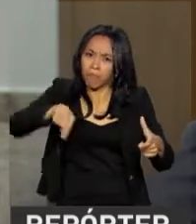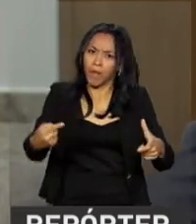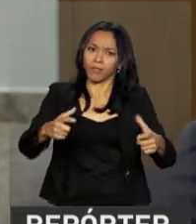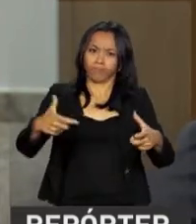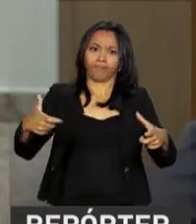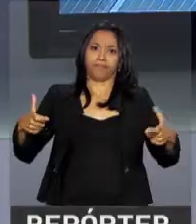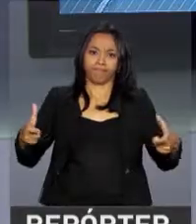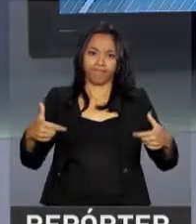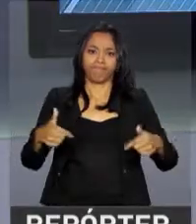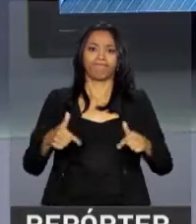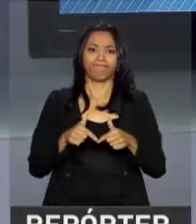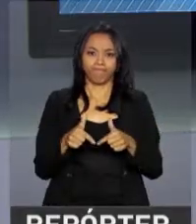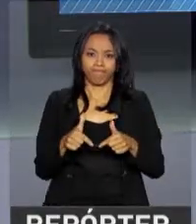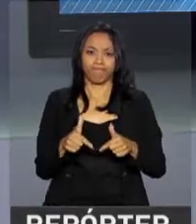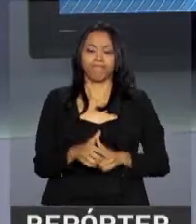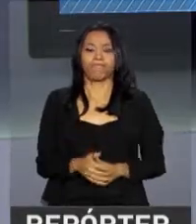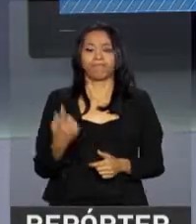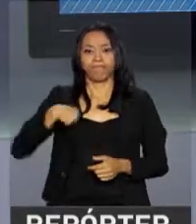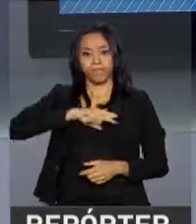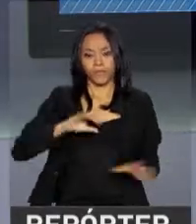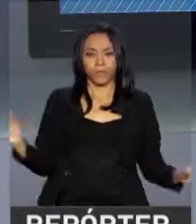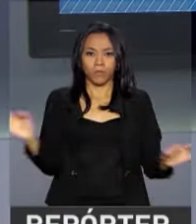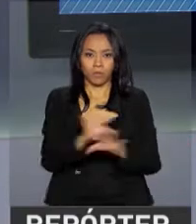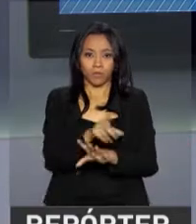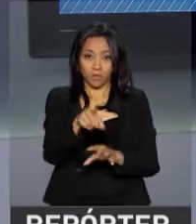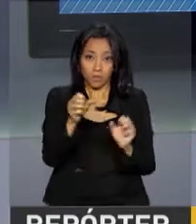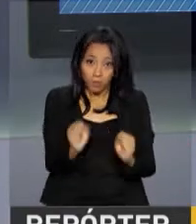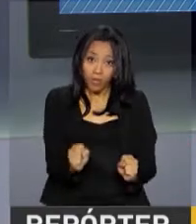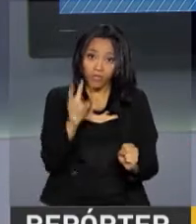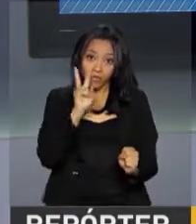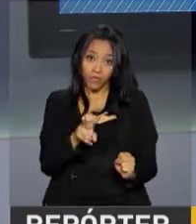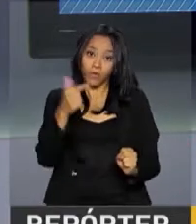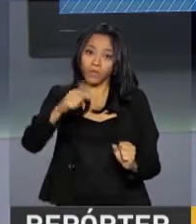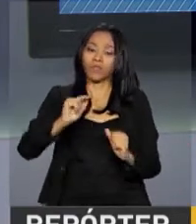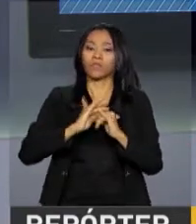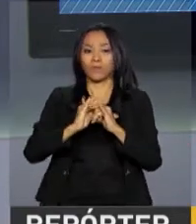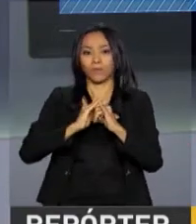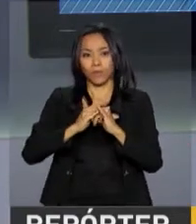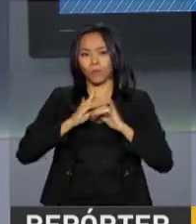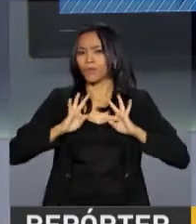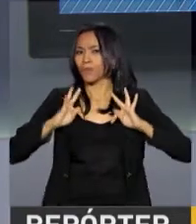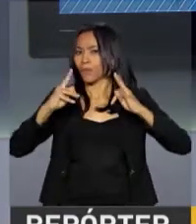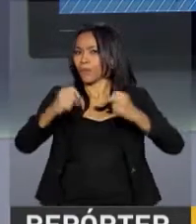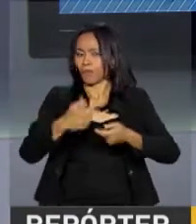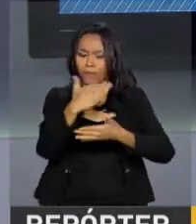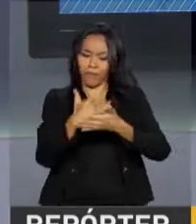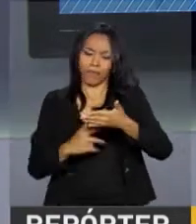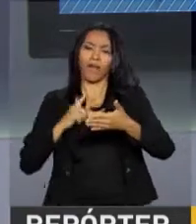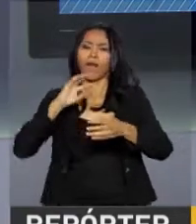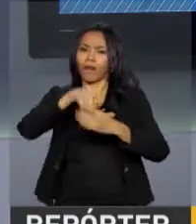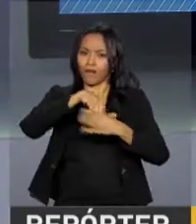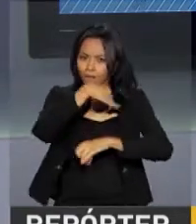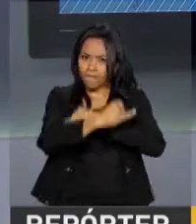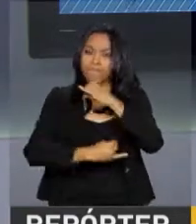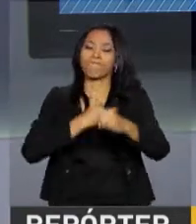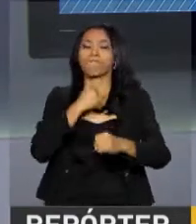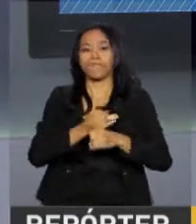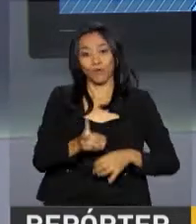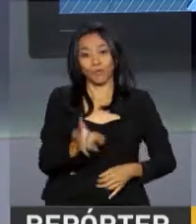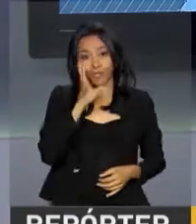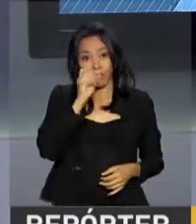emprego nós ficamos por aqui você pode rever as reportagens no youtube e toda nossa programação também está na internet